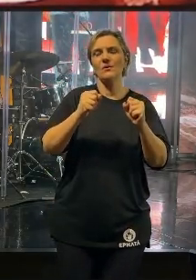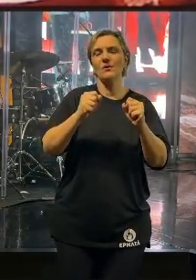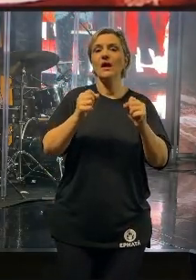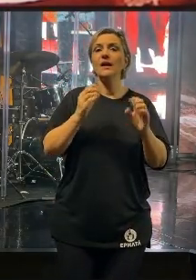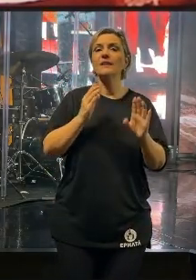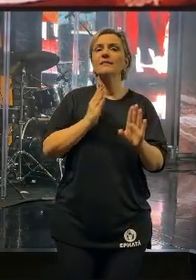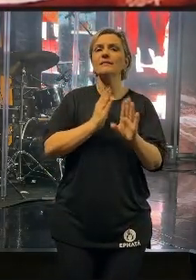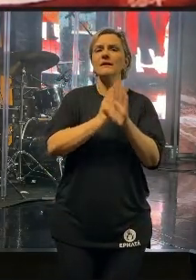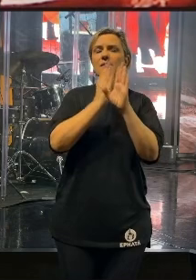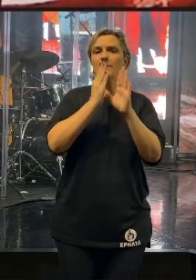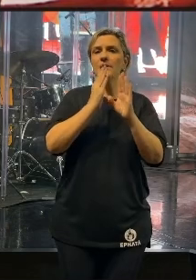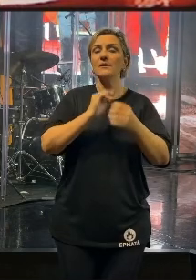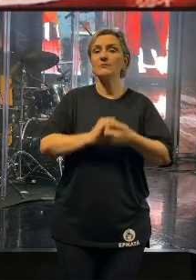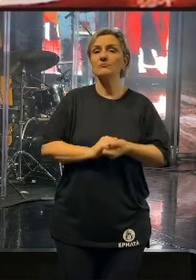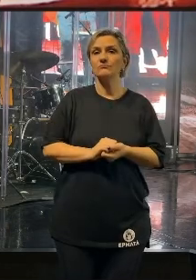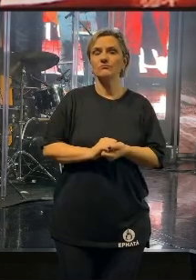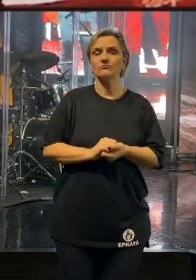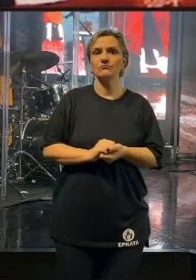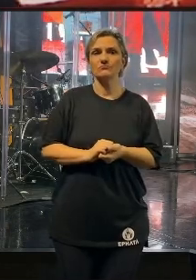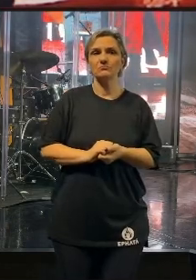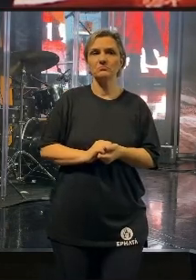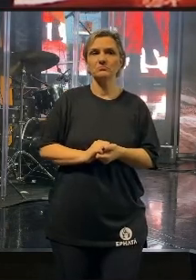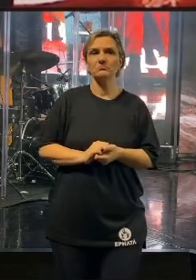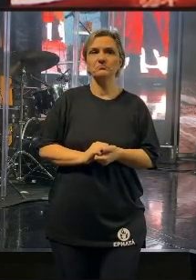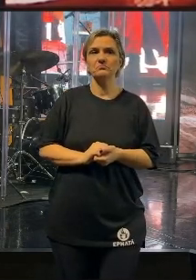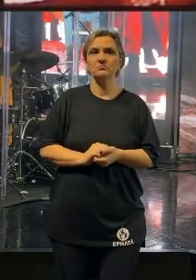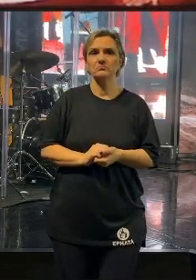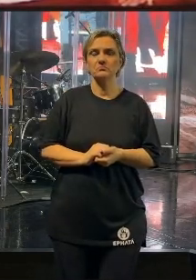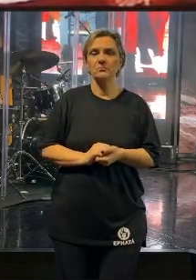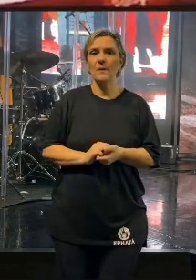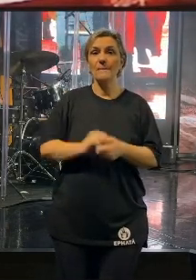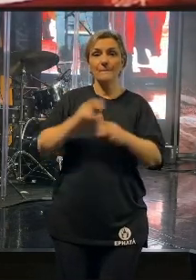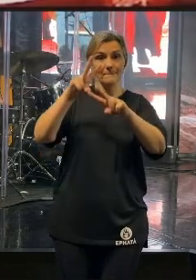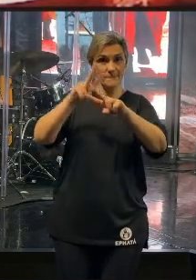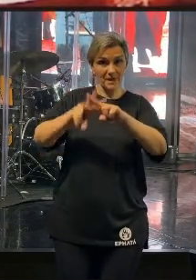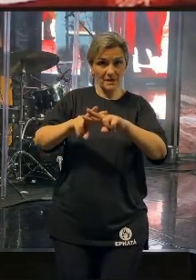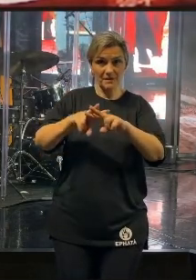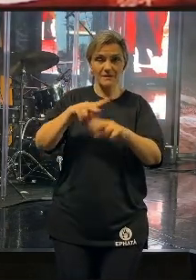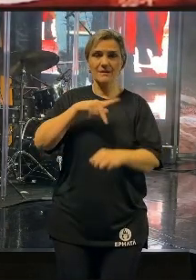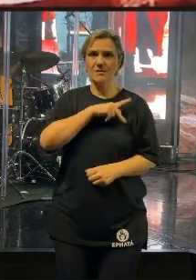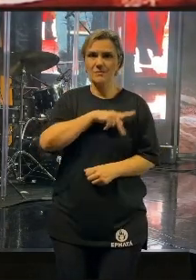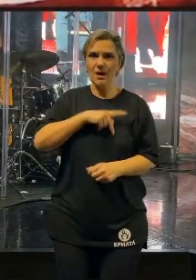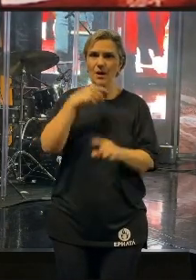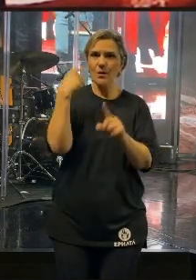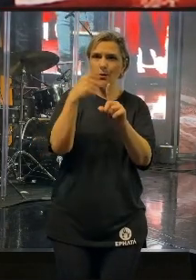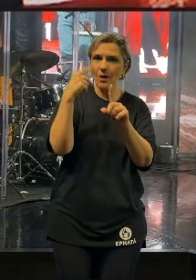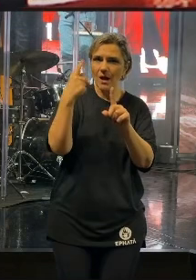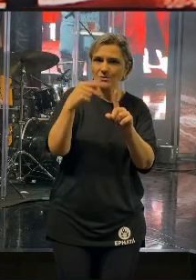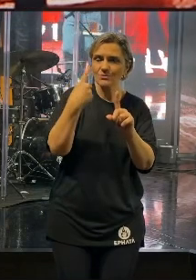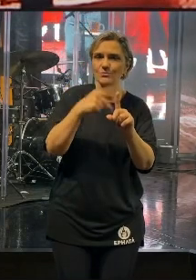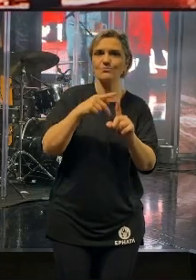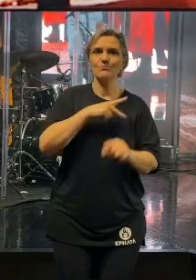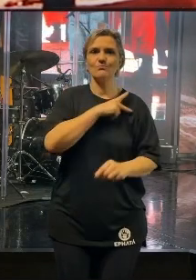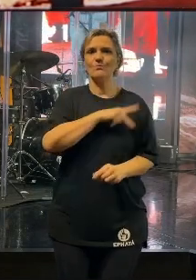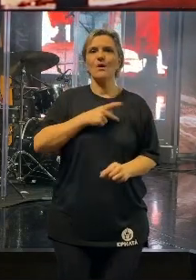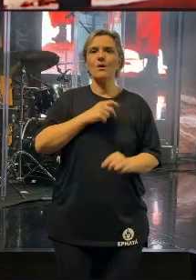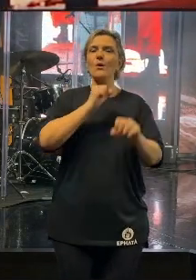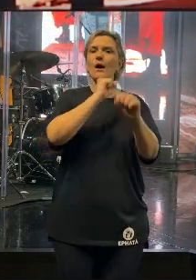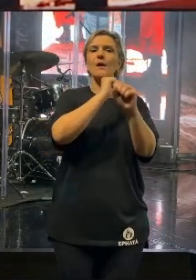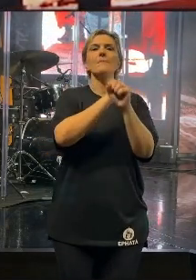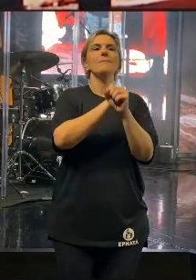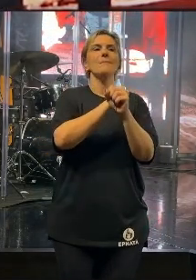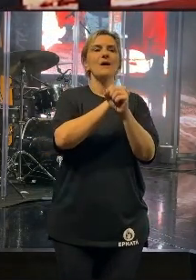repente, eu vou repetir: prendem Paulo, açoitam Paulo, amarram